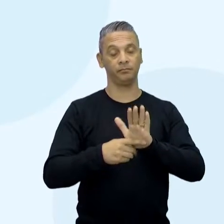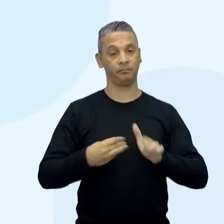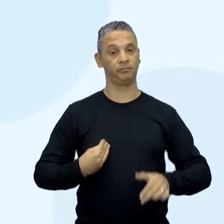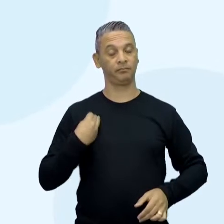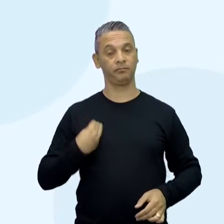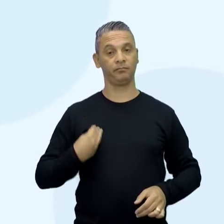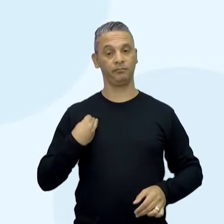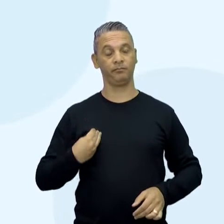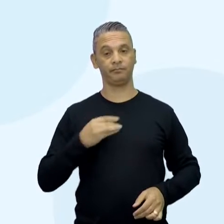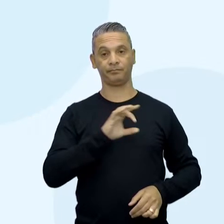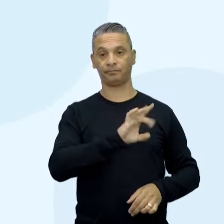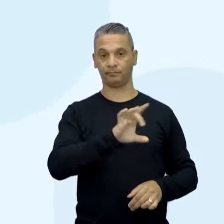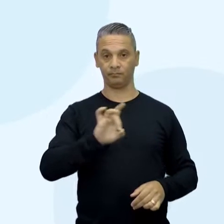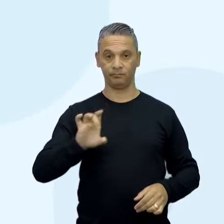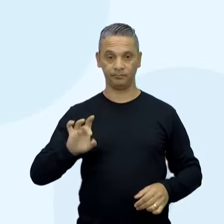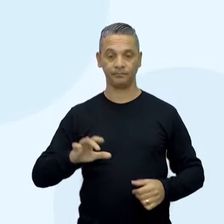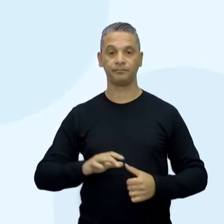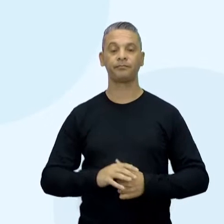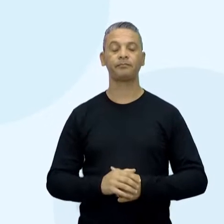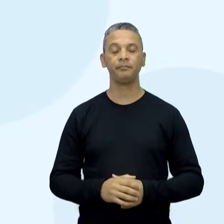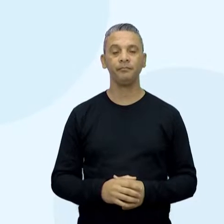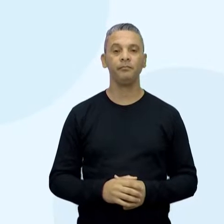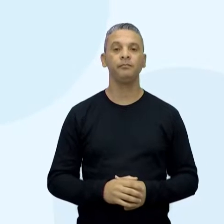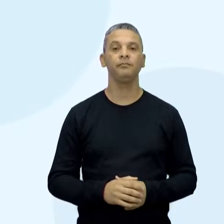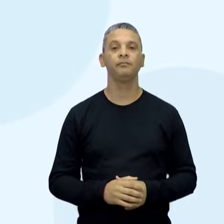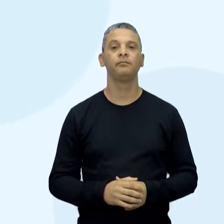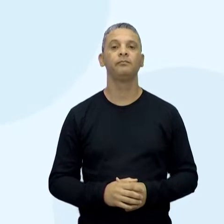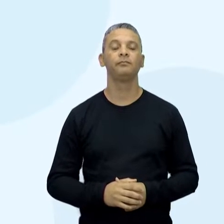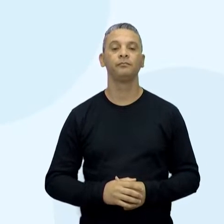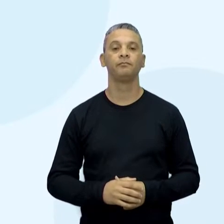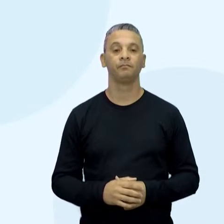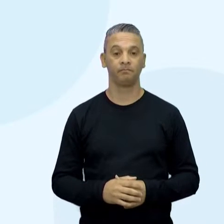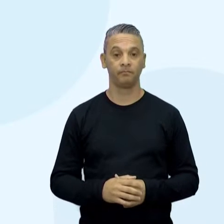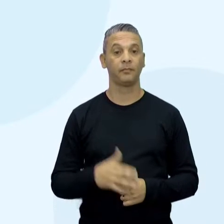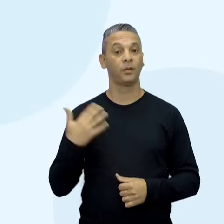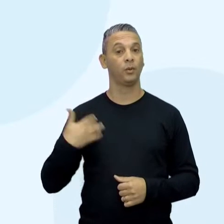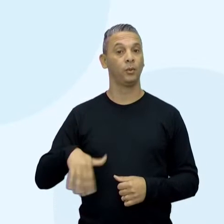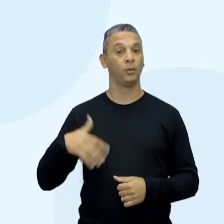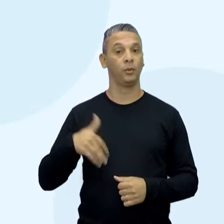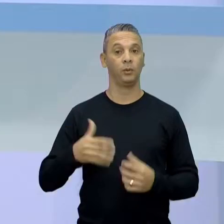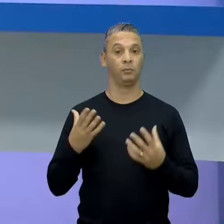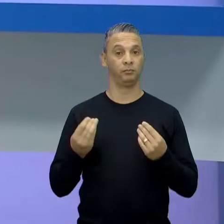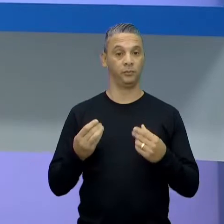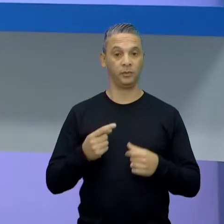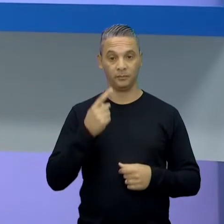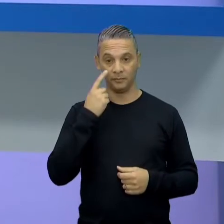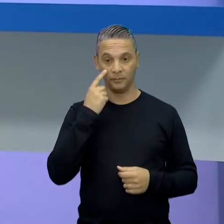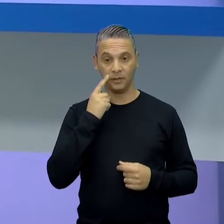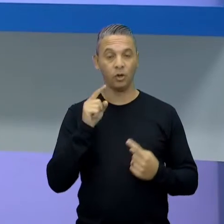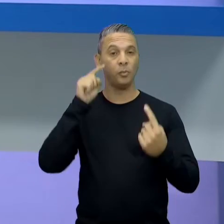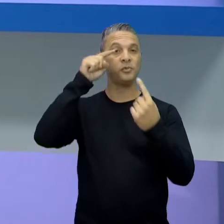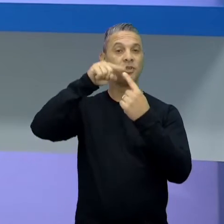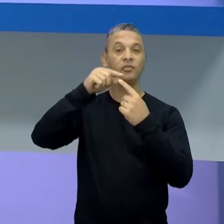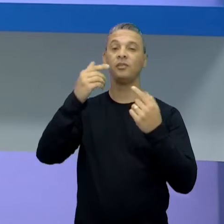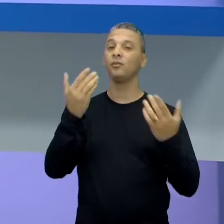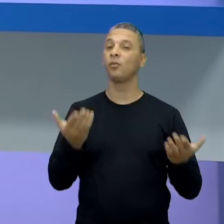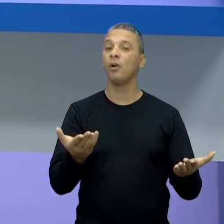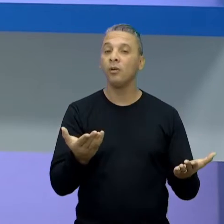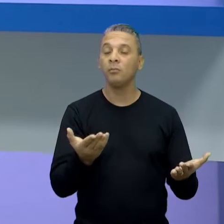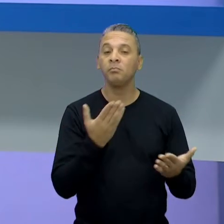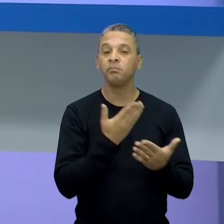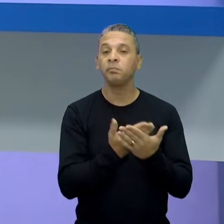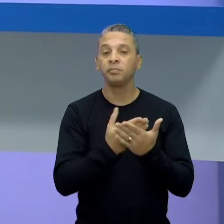vida pessoal e coletiva. Uou, bastante coisa, né? Mas vamos lá, quais são os nossos objetos